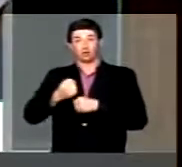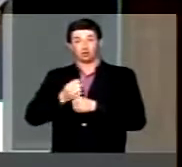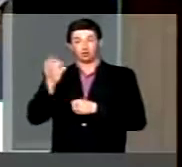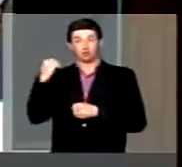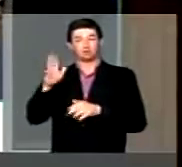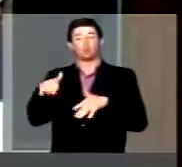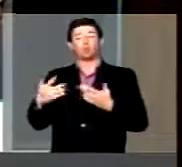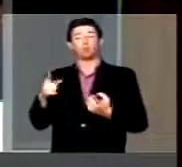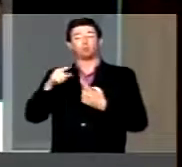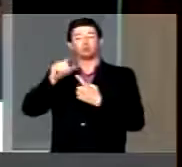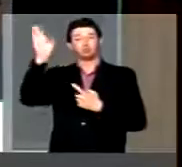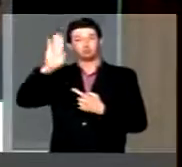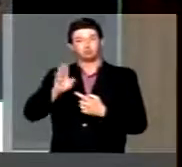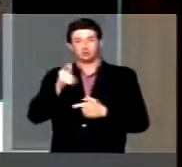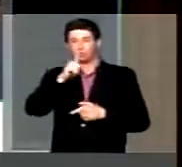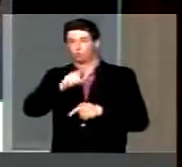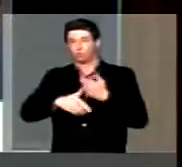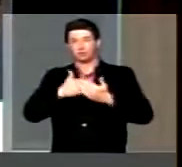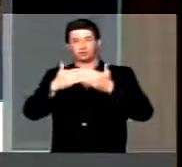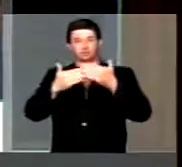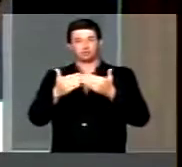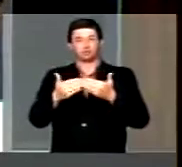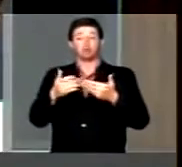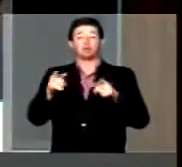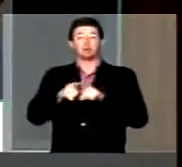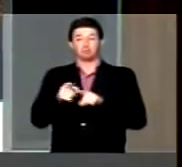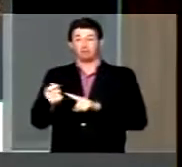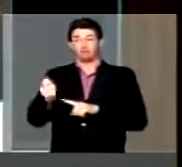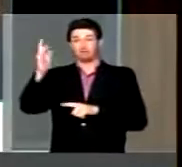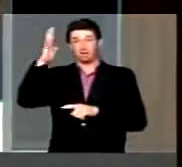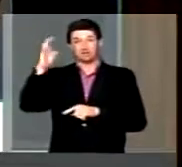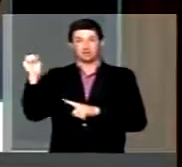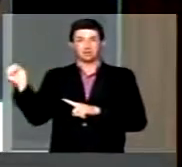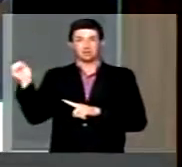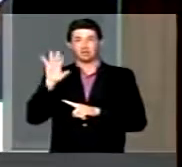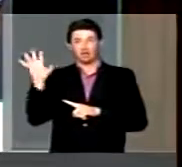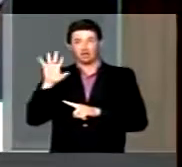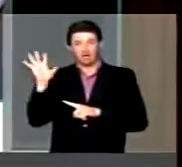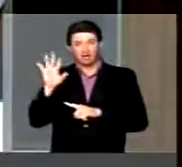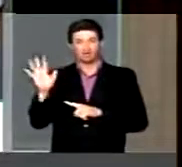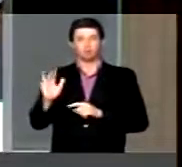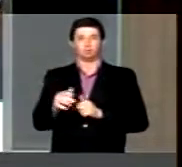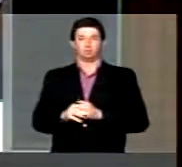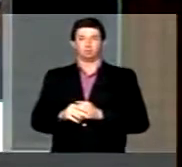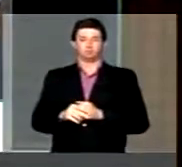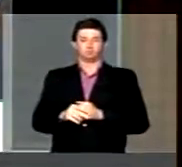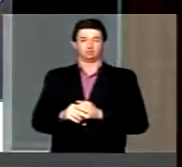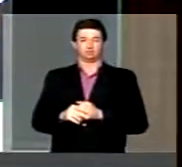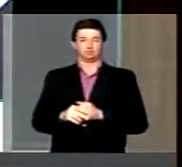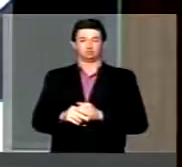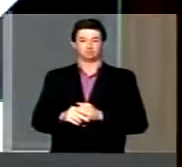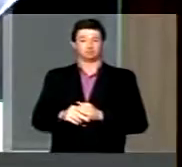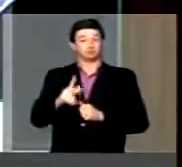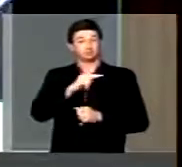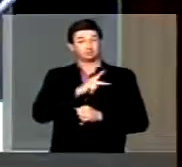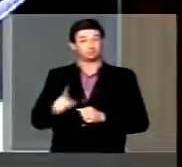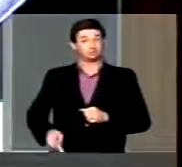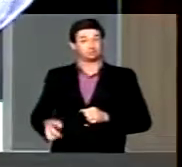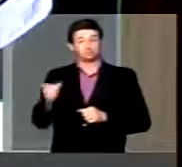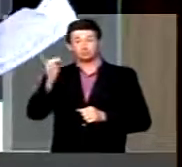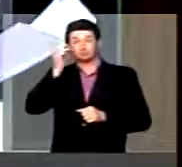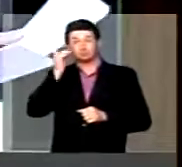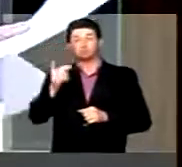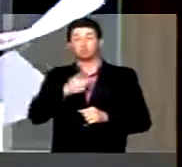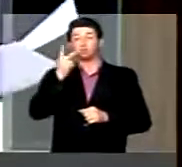sobre as razões para o Brasil não crescer e a inflação ainda assim voltar a níveis preocupantes, a presidente